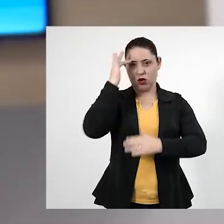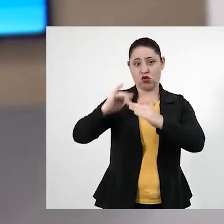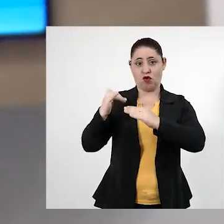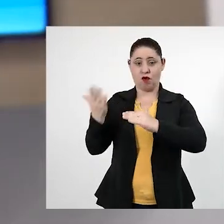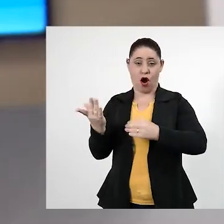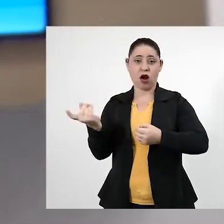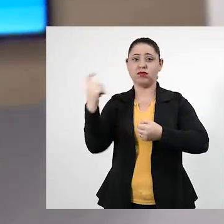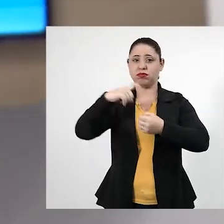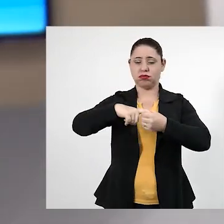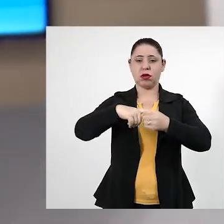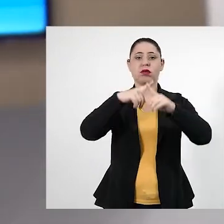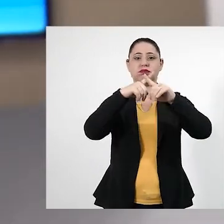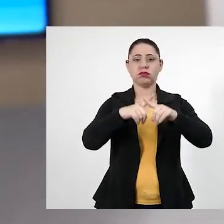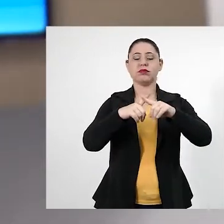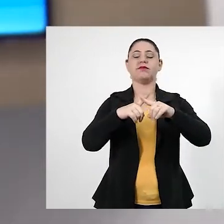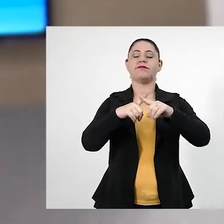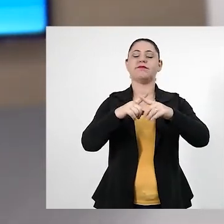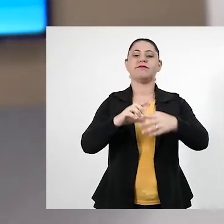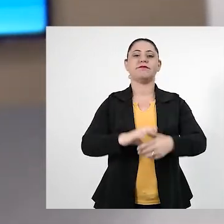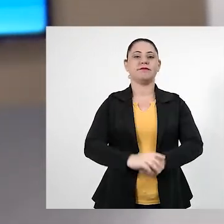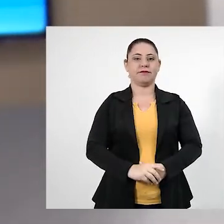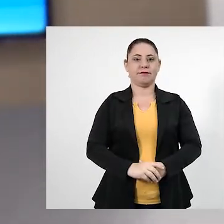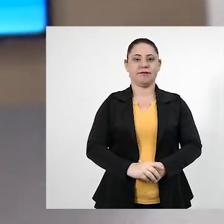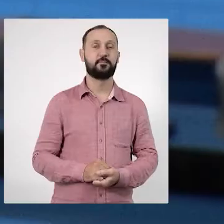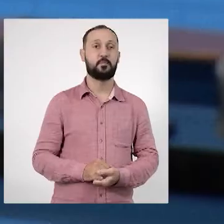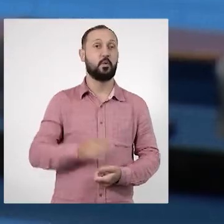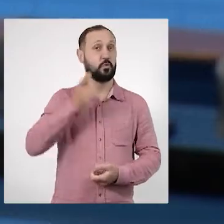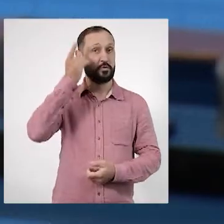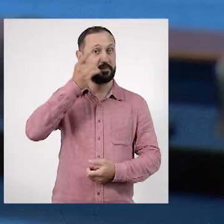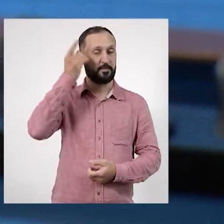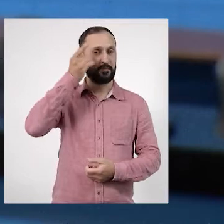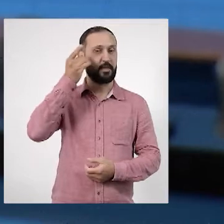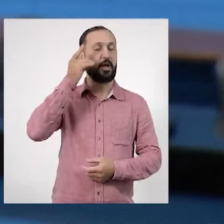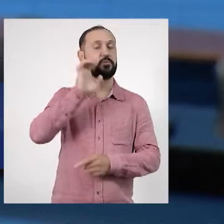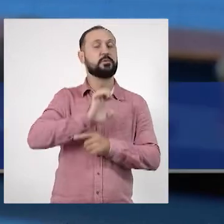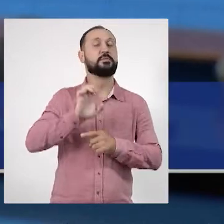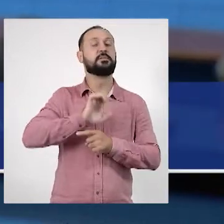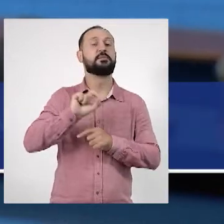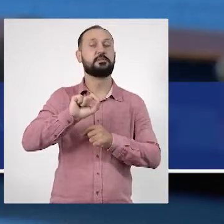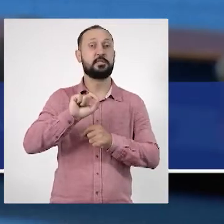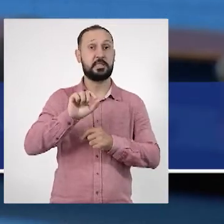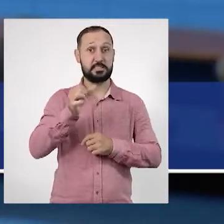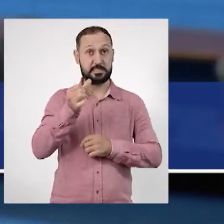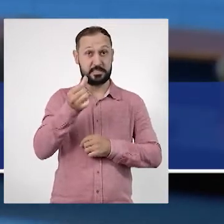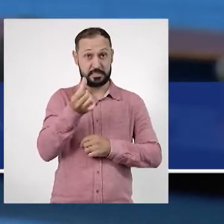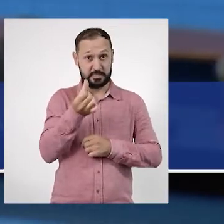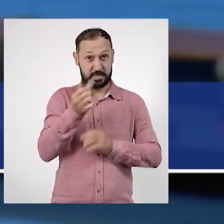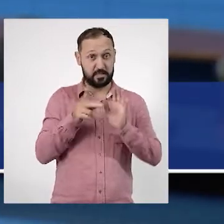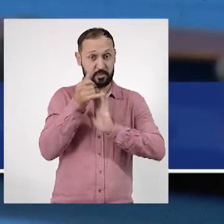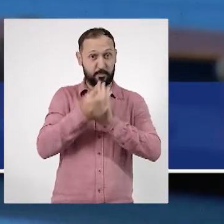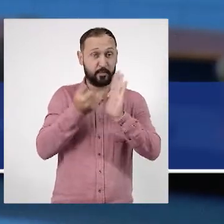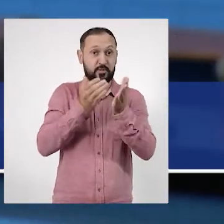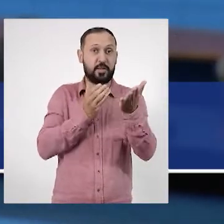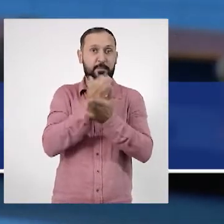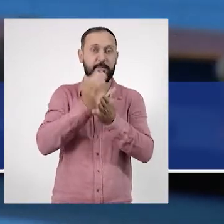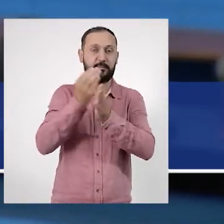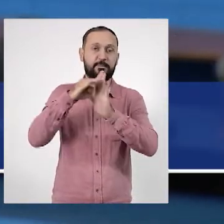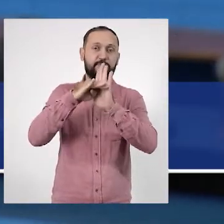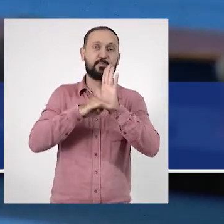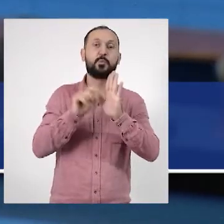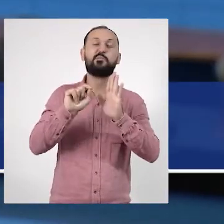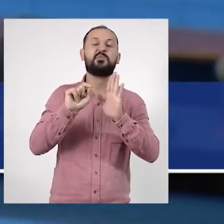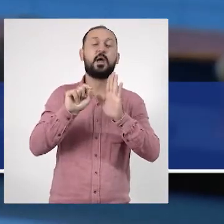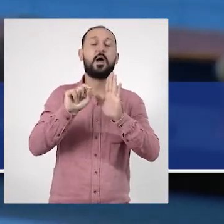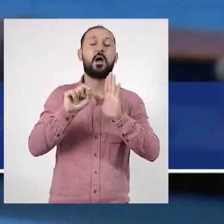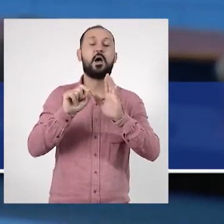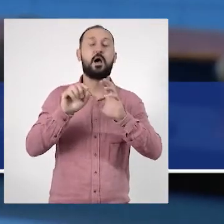de pessoas de fora do quadro de servidores efetivos. Os deputados estaduais aprovaram 6 projetos na ordem do dia da